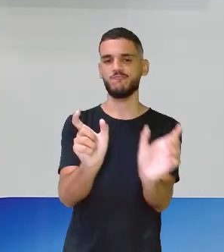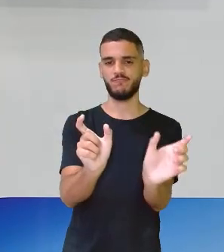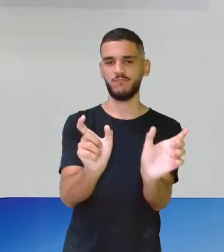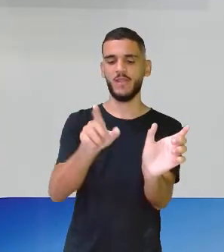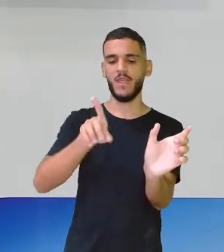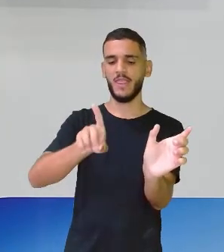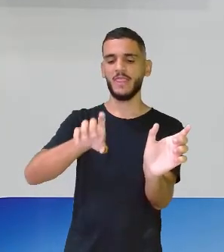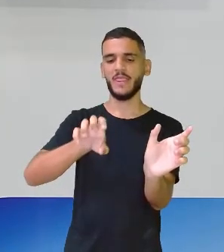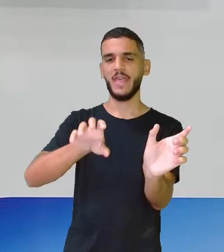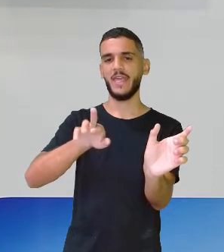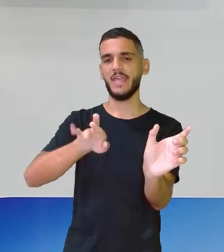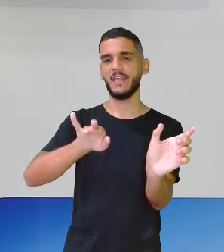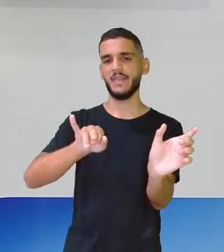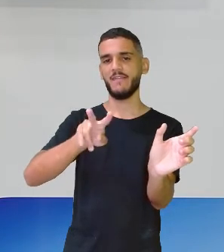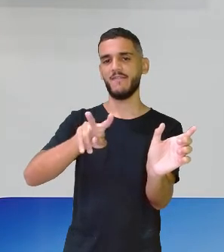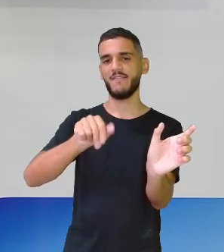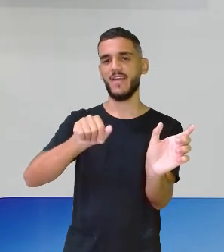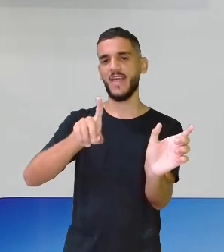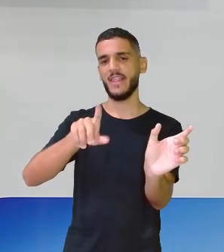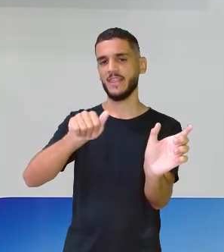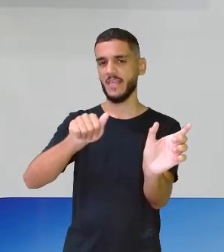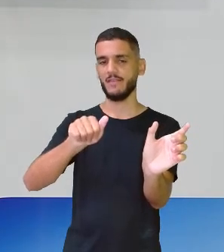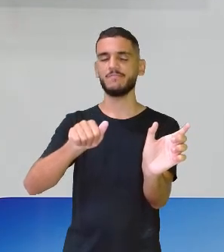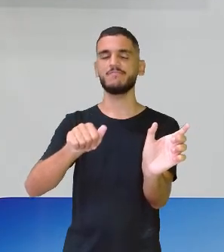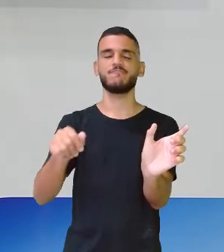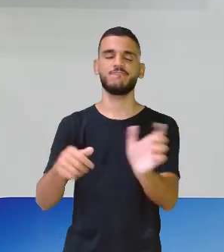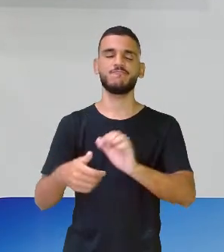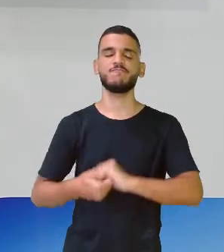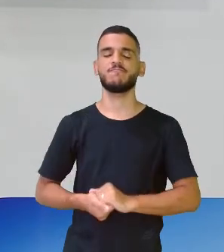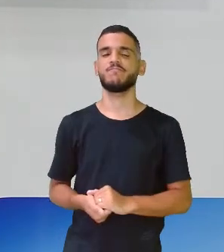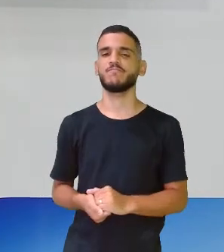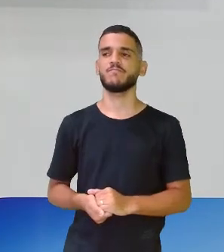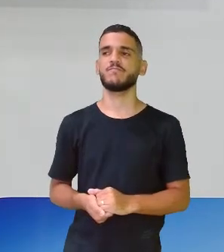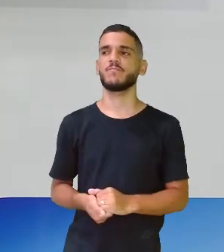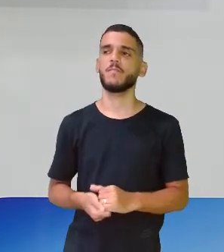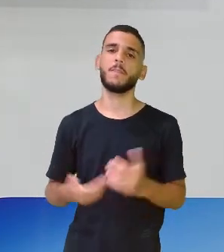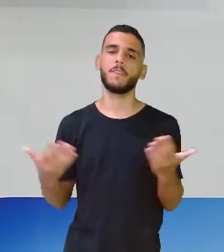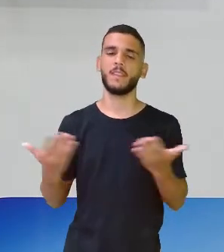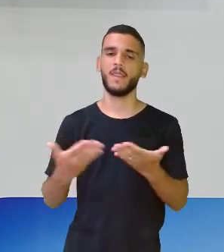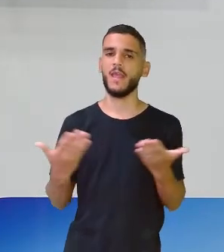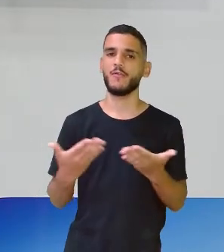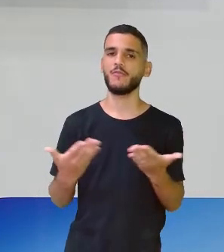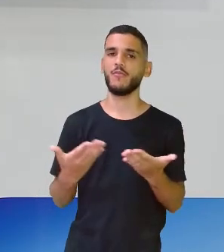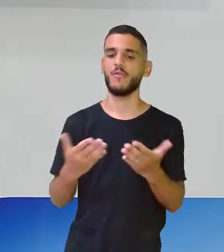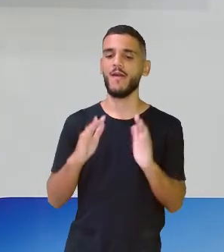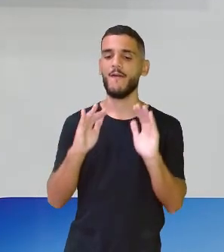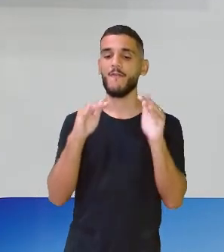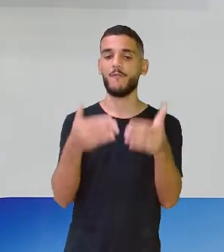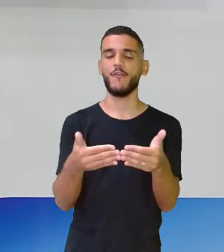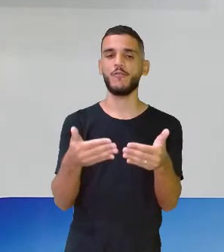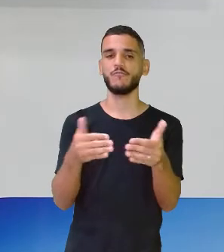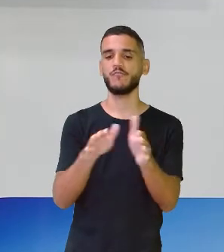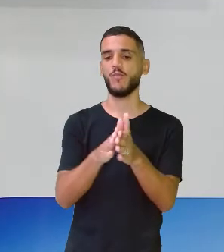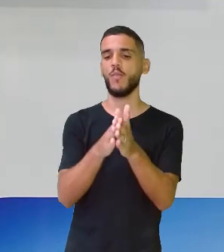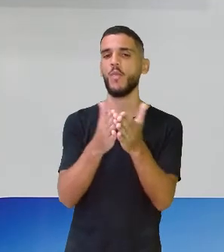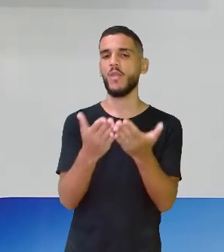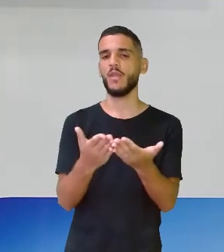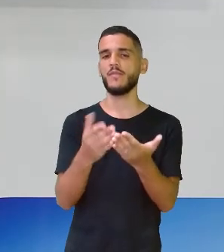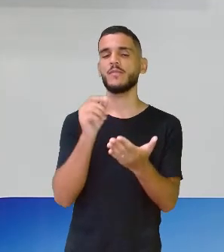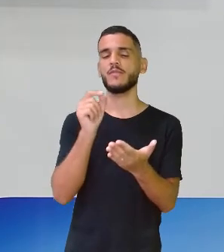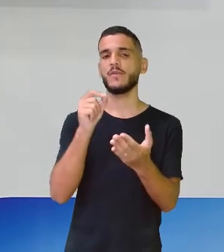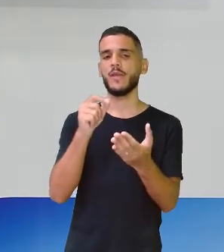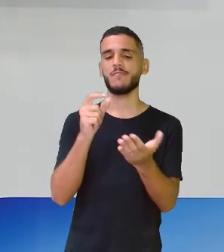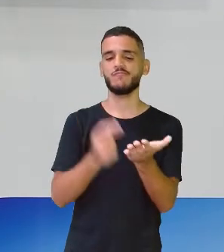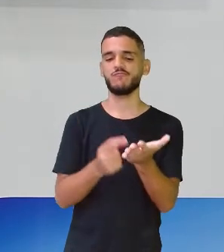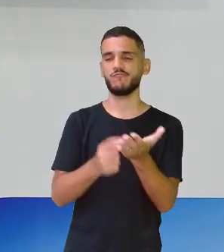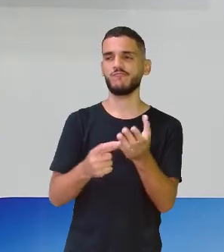a gente volta para aquela parte do livro da árvore de pedaços, que eu disse para vocês que tinha uma árvore